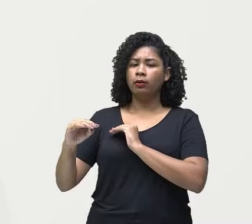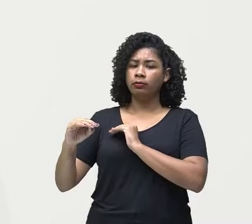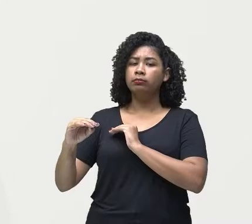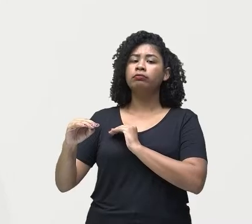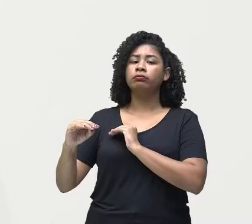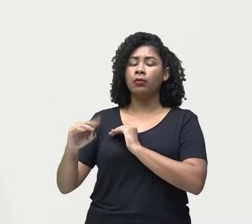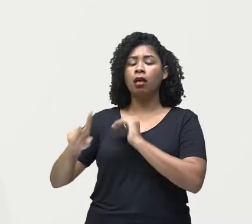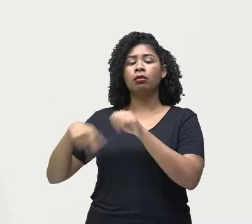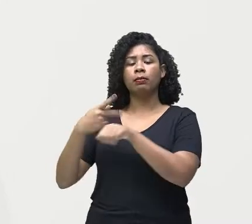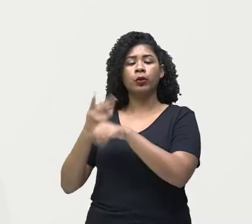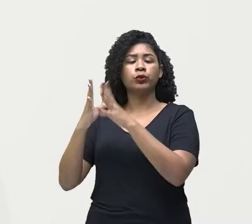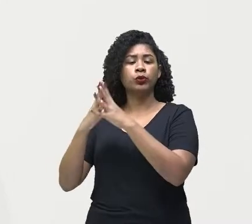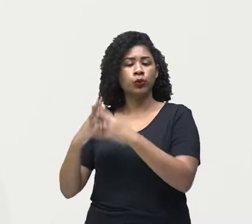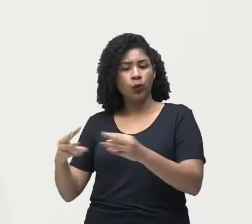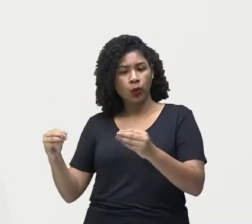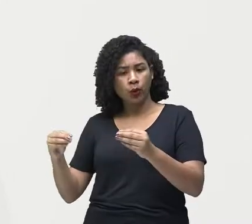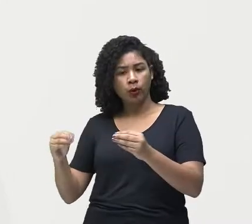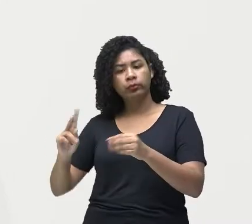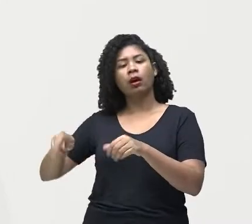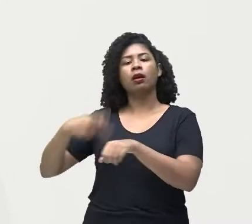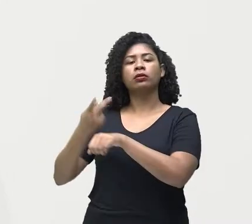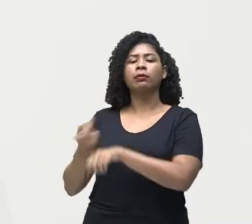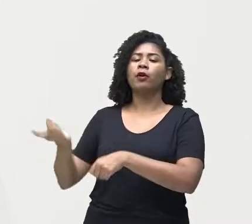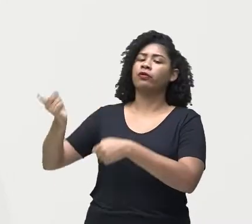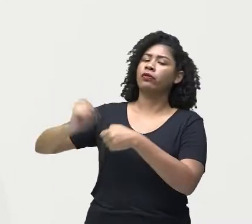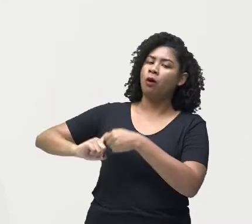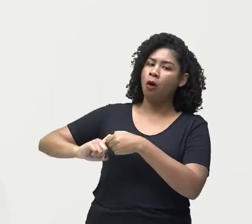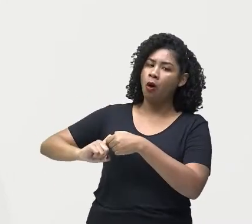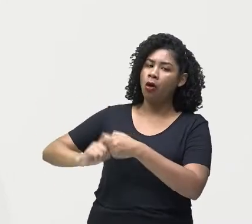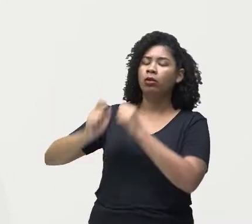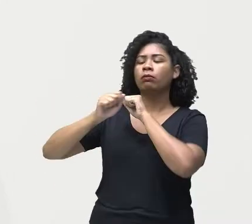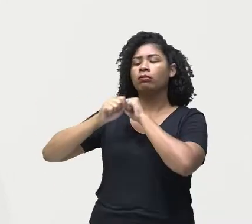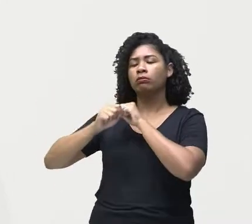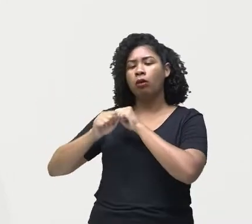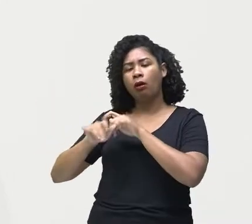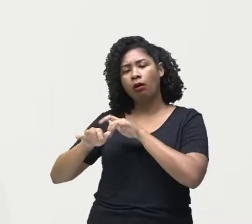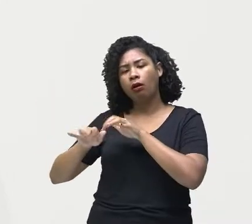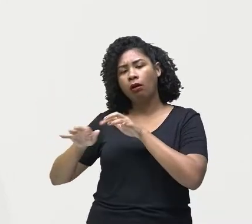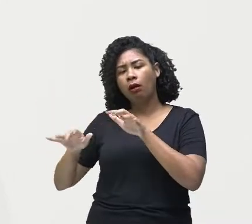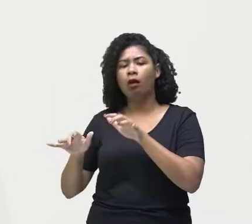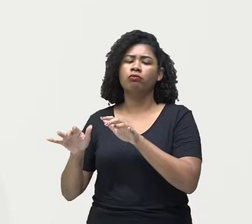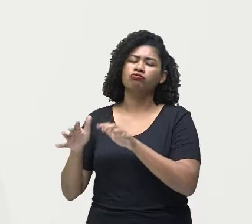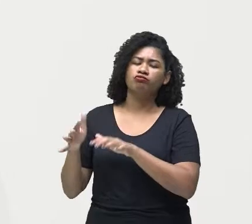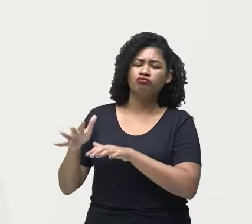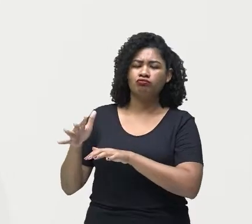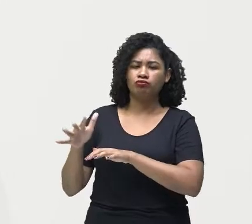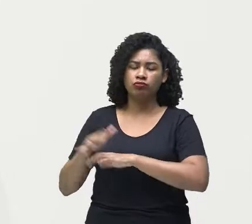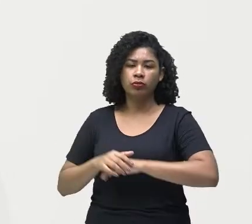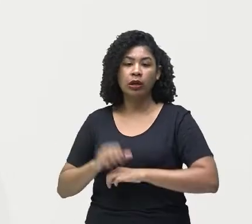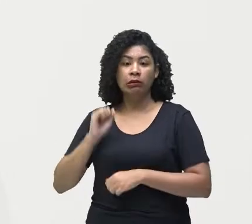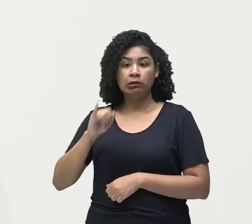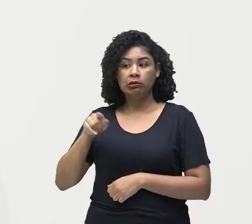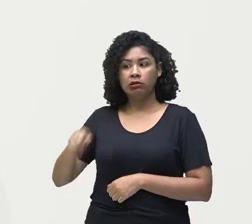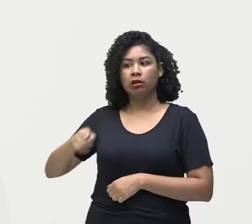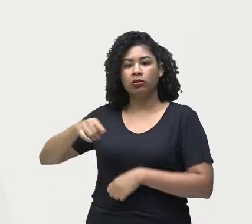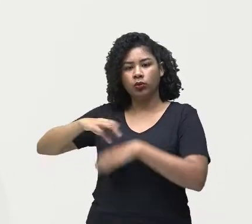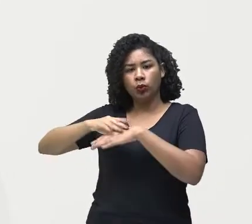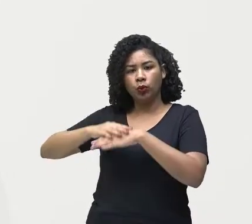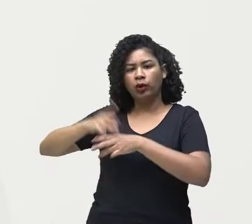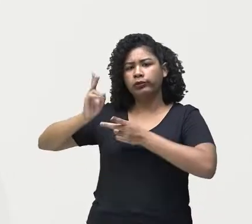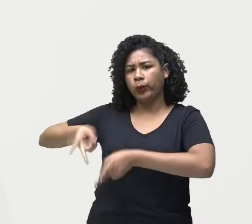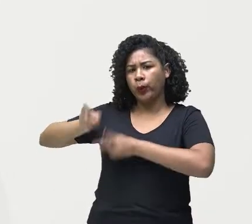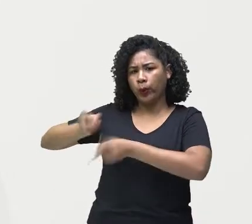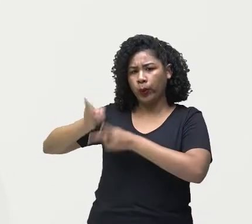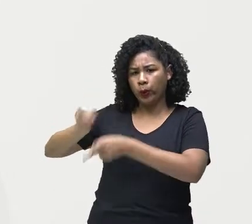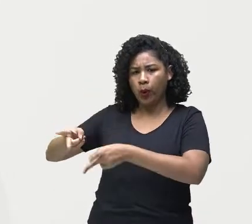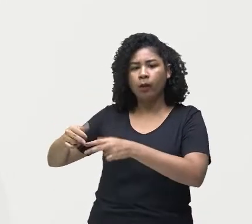relativamente estável, que prevalece. Se houver alta incidência e persistência da doença, pode